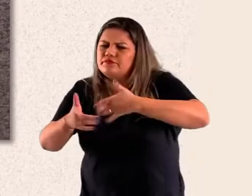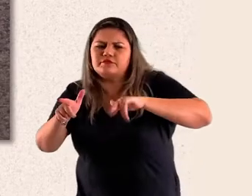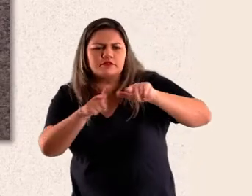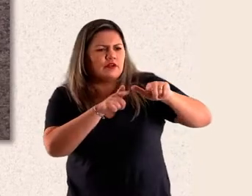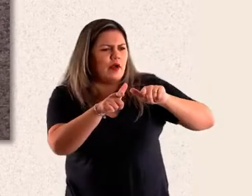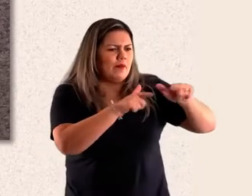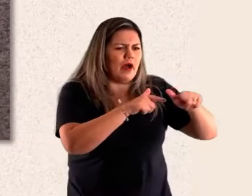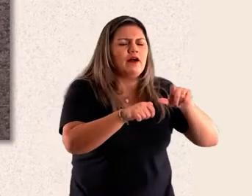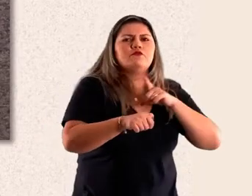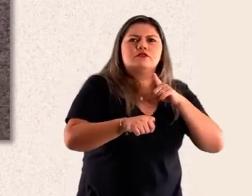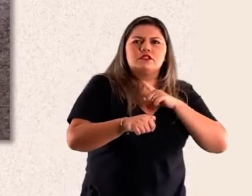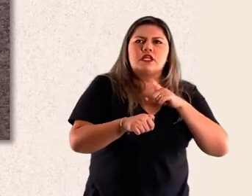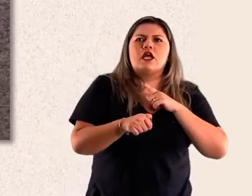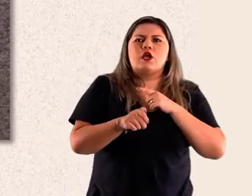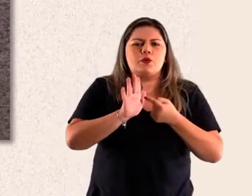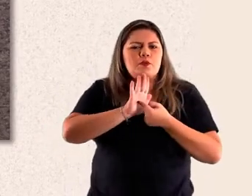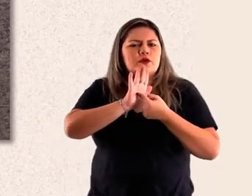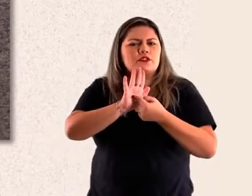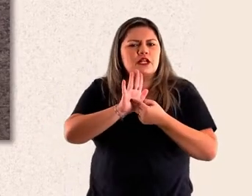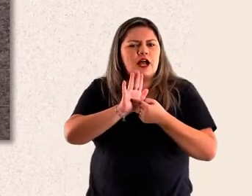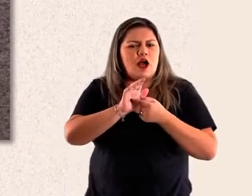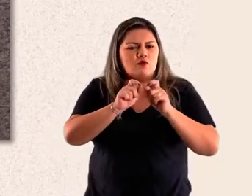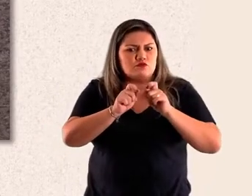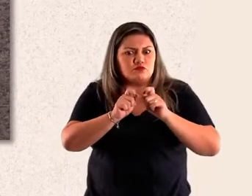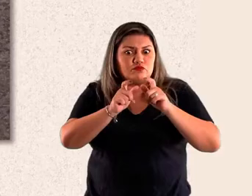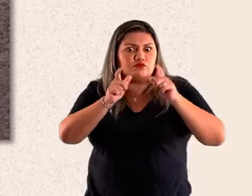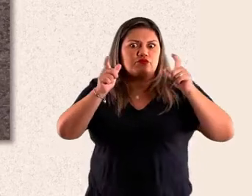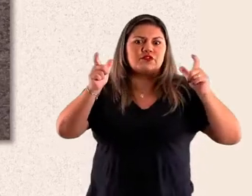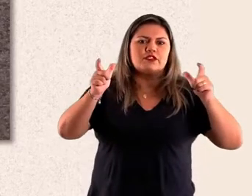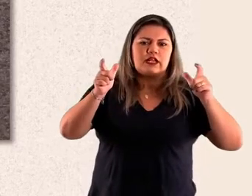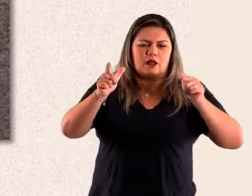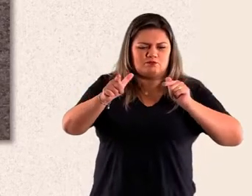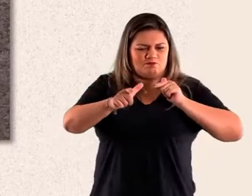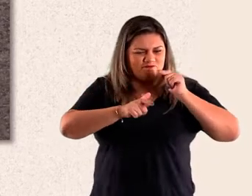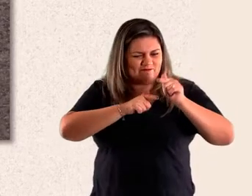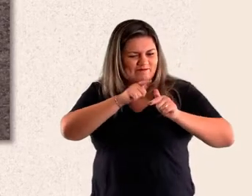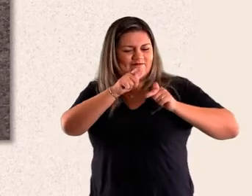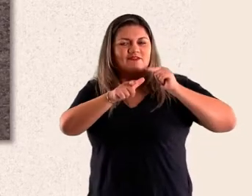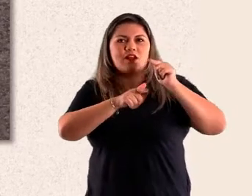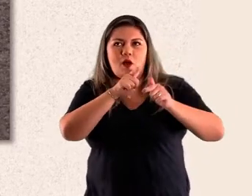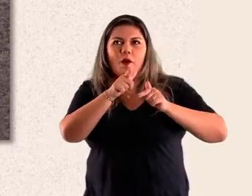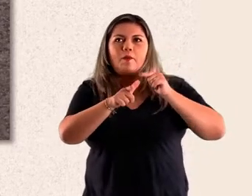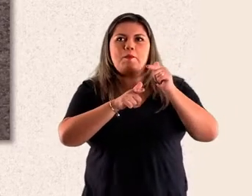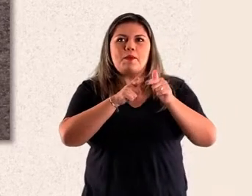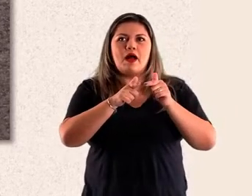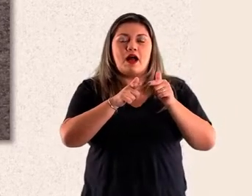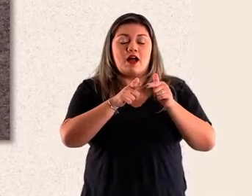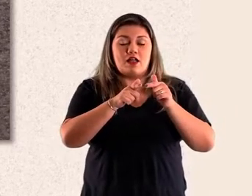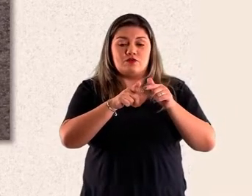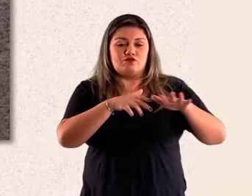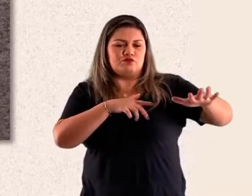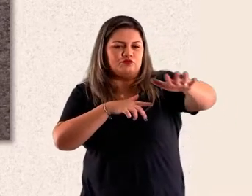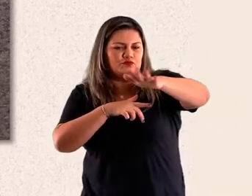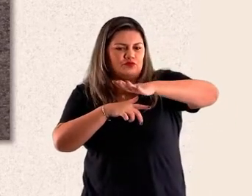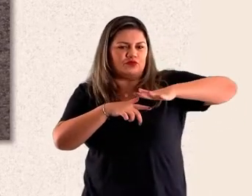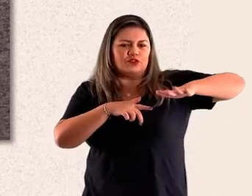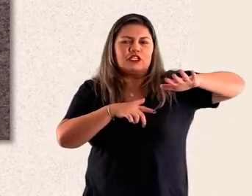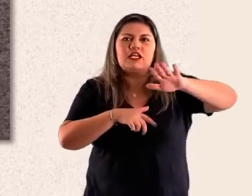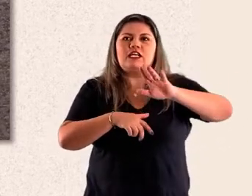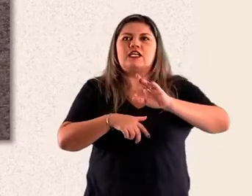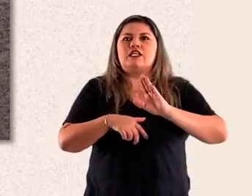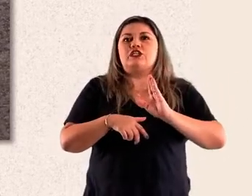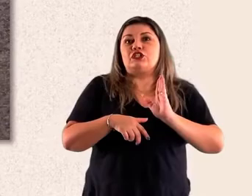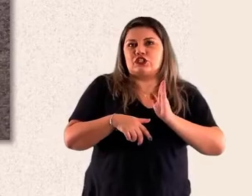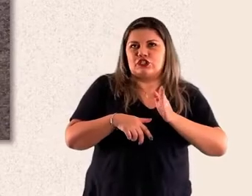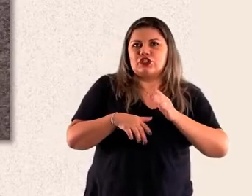gerar aumentar o engajamento dos trabalhadores dos Trabalhadores em geral e já dando um spoiler